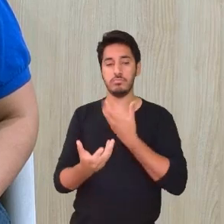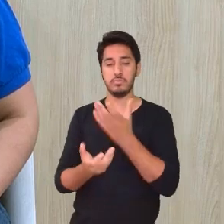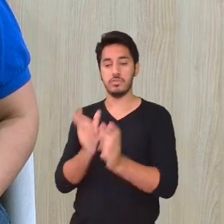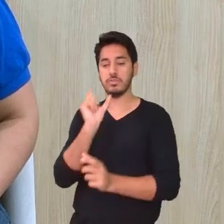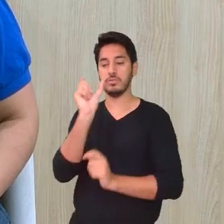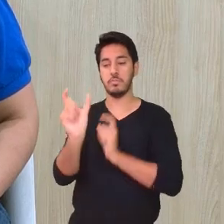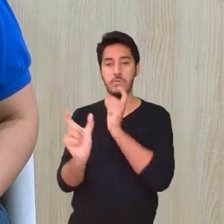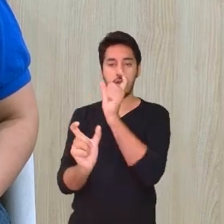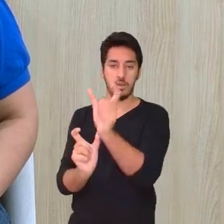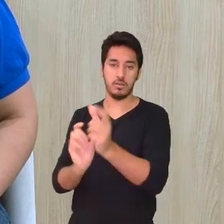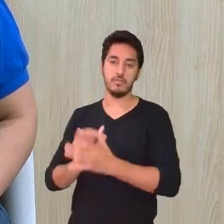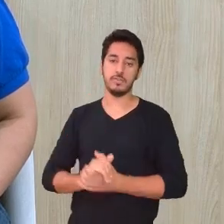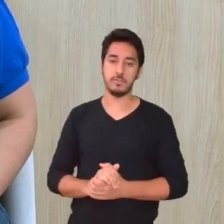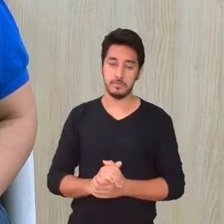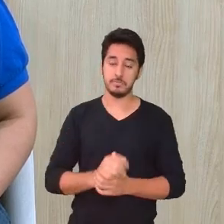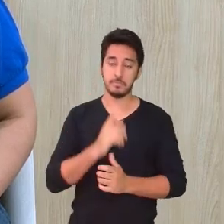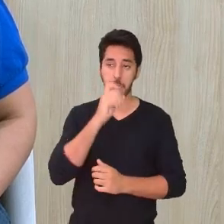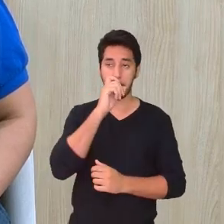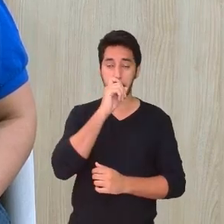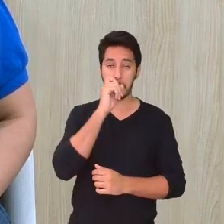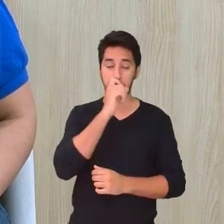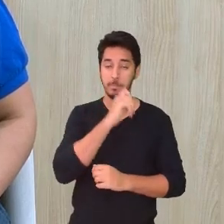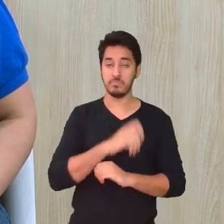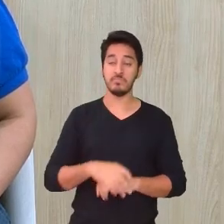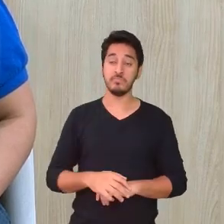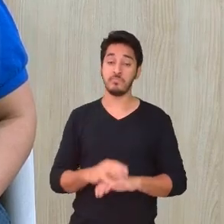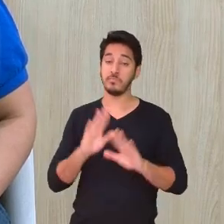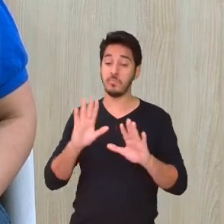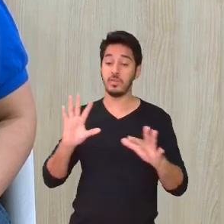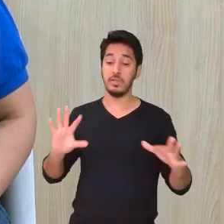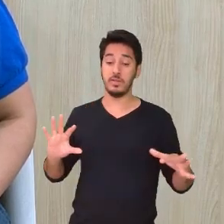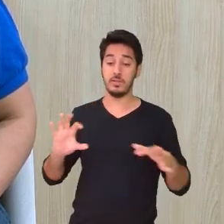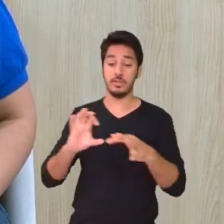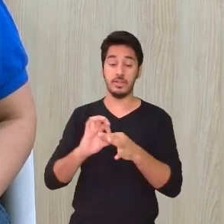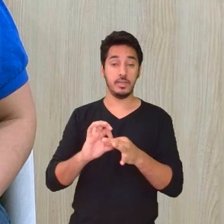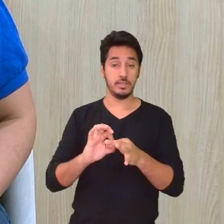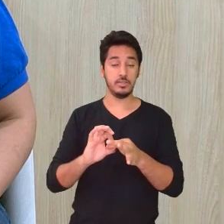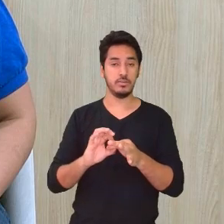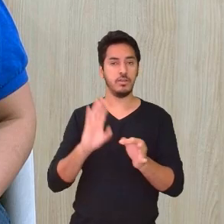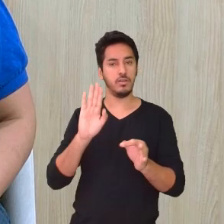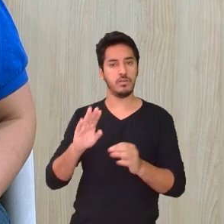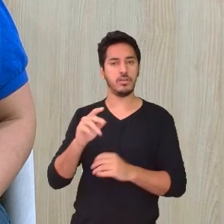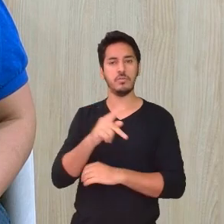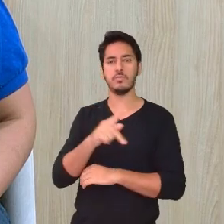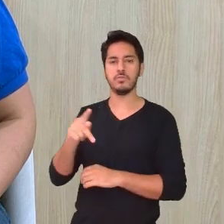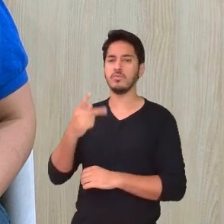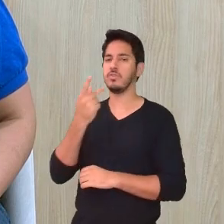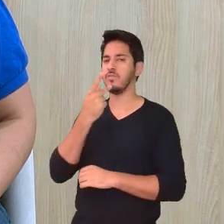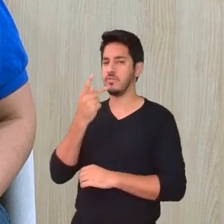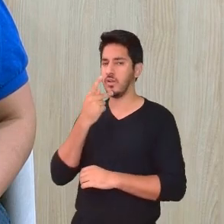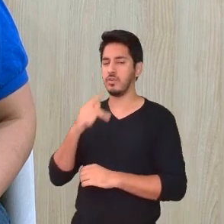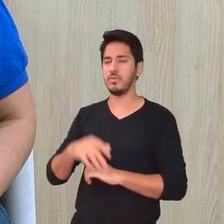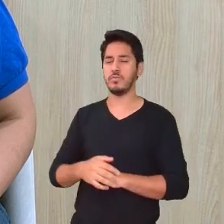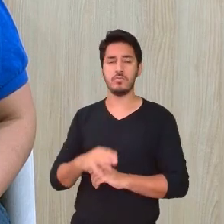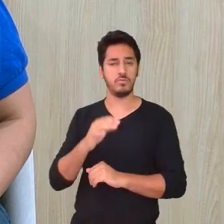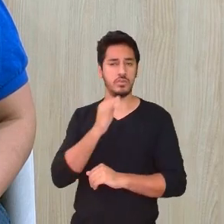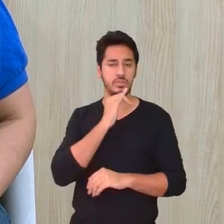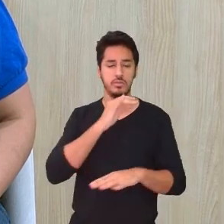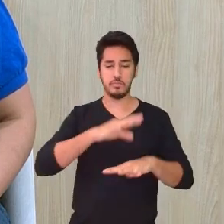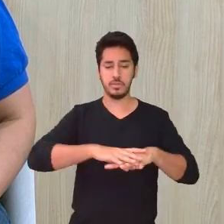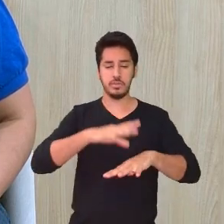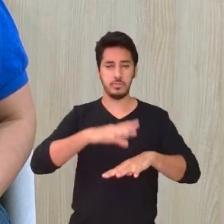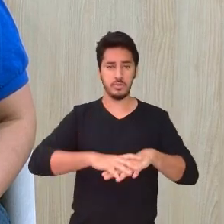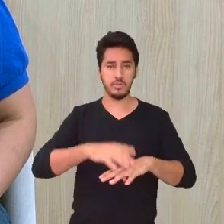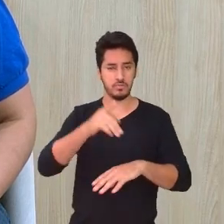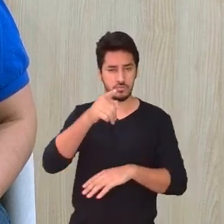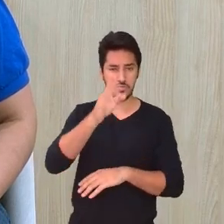termos aí. Exatamente. Né? O ponto que conecta tudo isso, né, foi o que a professora Carla trouxe, eu trago um exemplo de matemática.